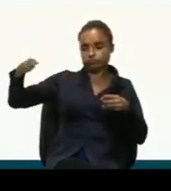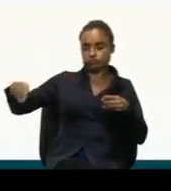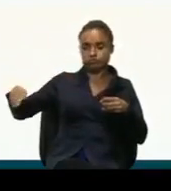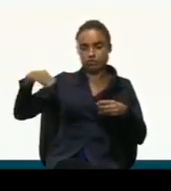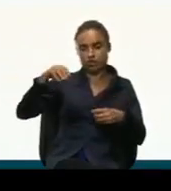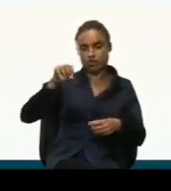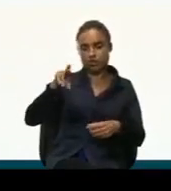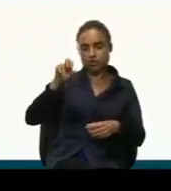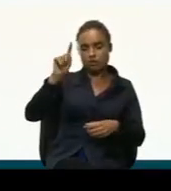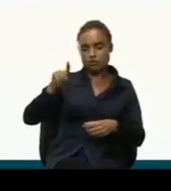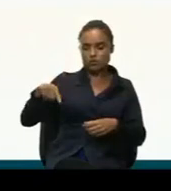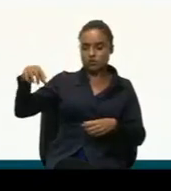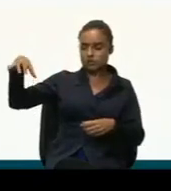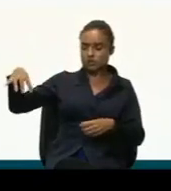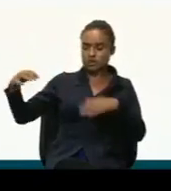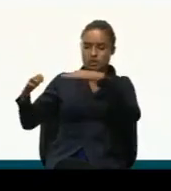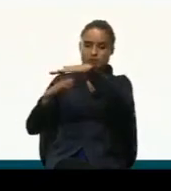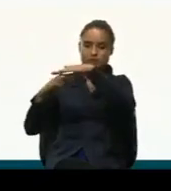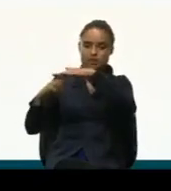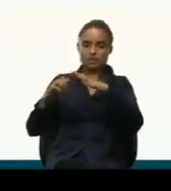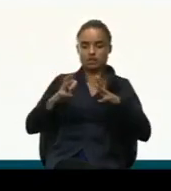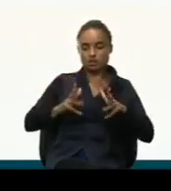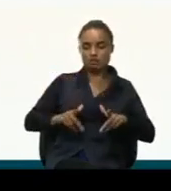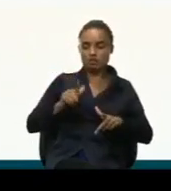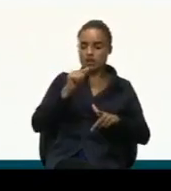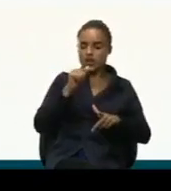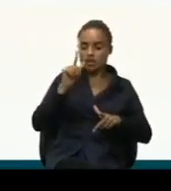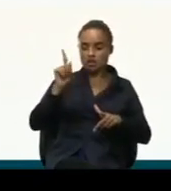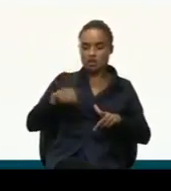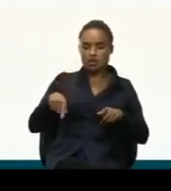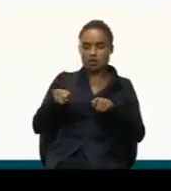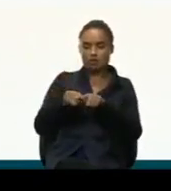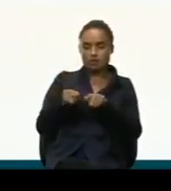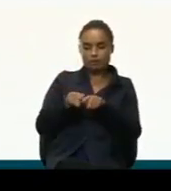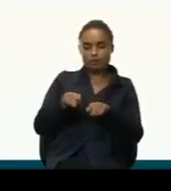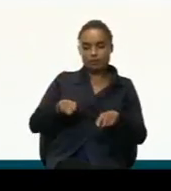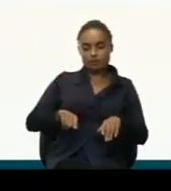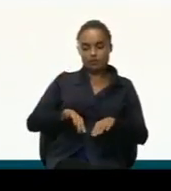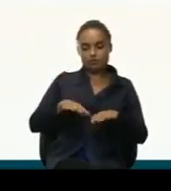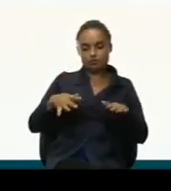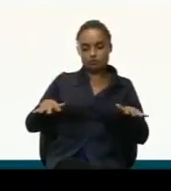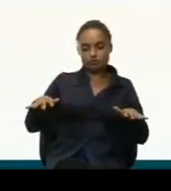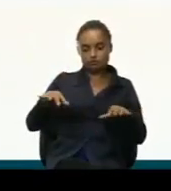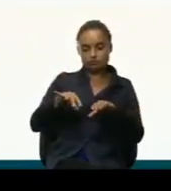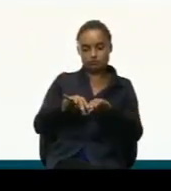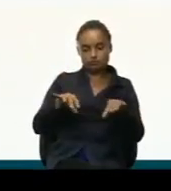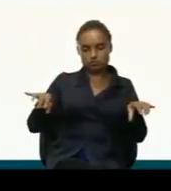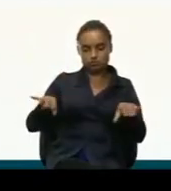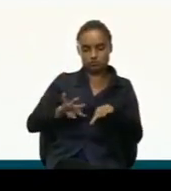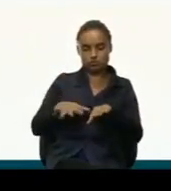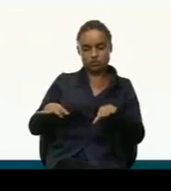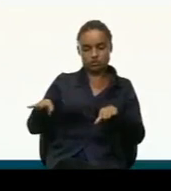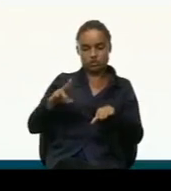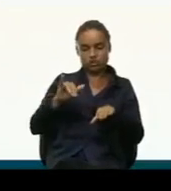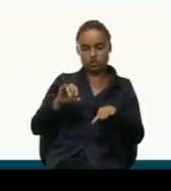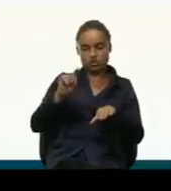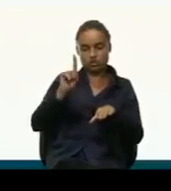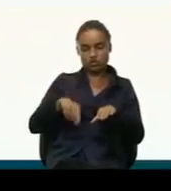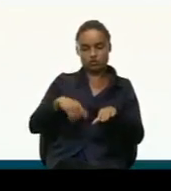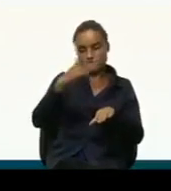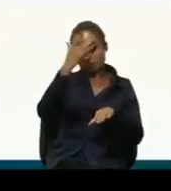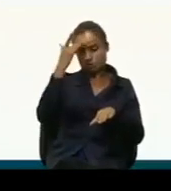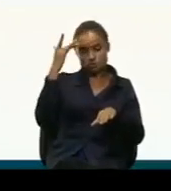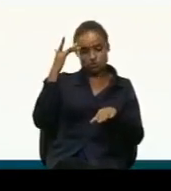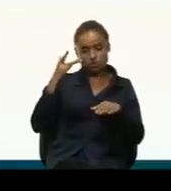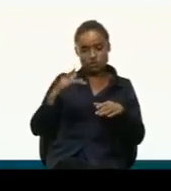tem a estação de tratamento de água, e aqui a gente tem o rio, certo? E a captação desse rio. Então,